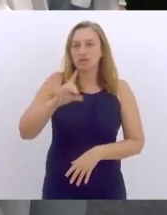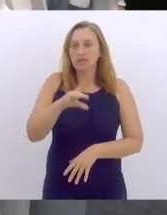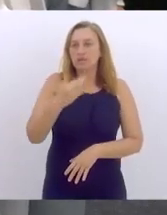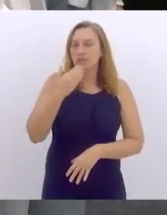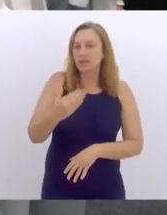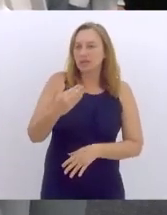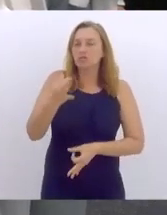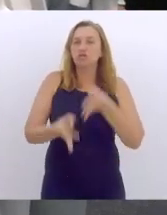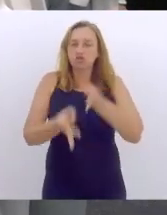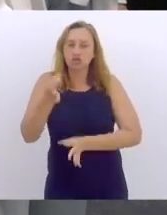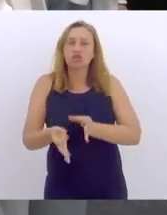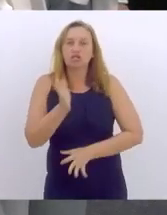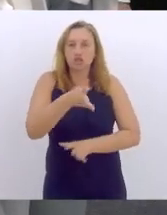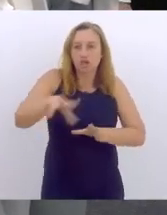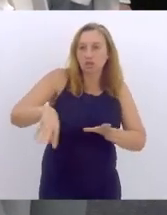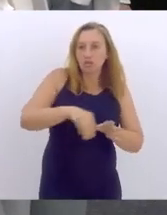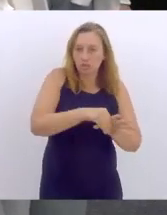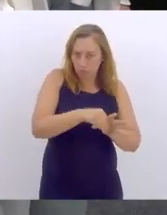judicial. Isso já estava.